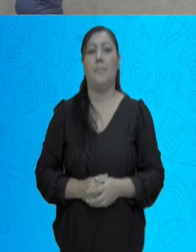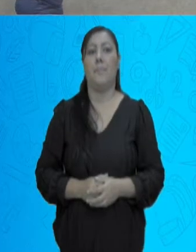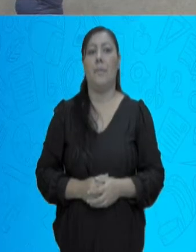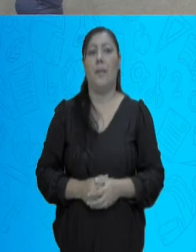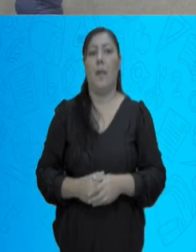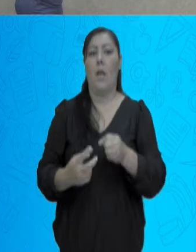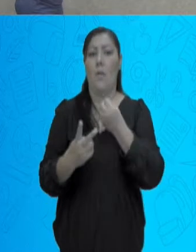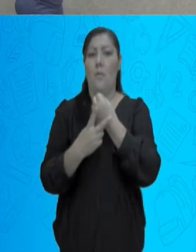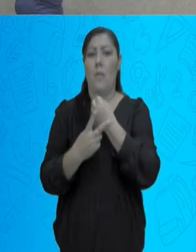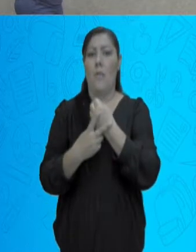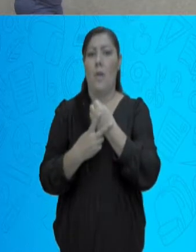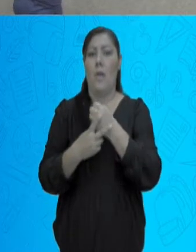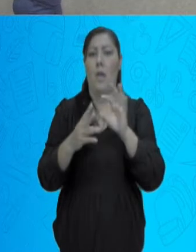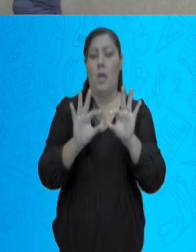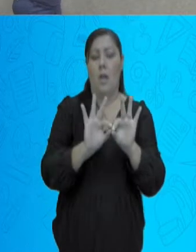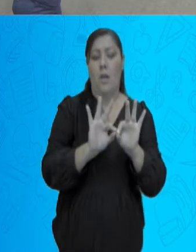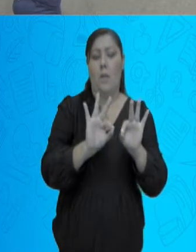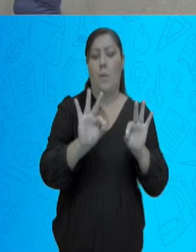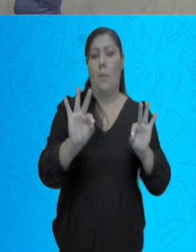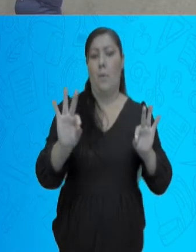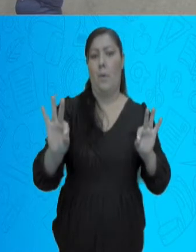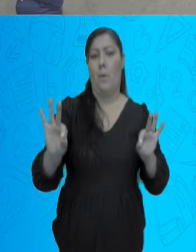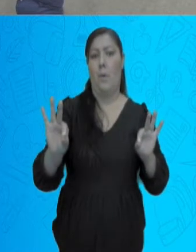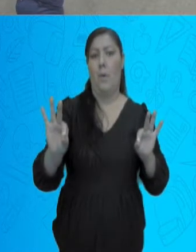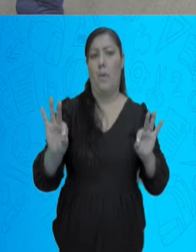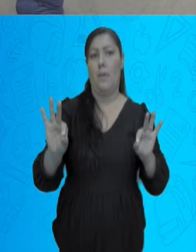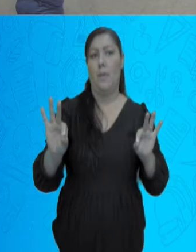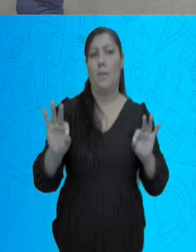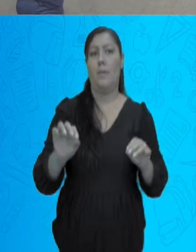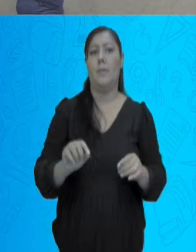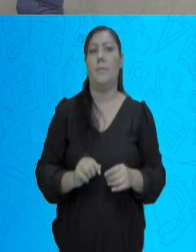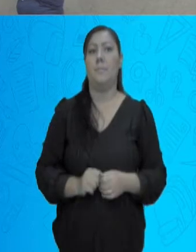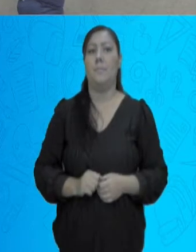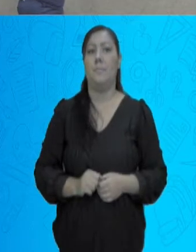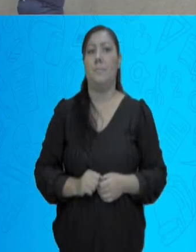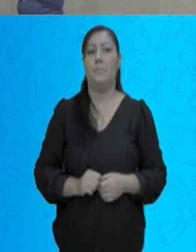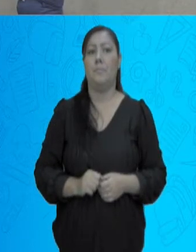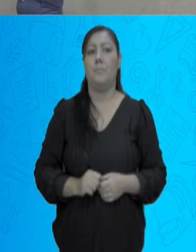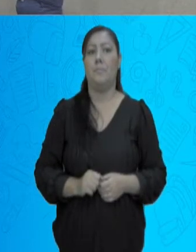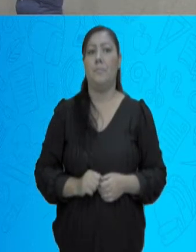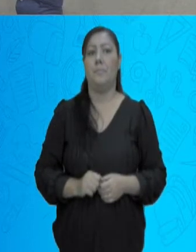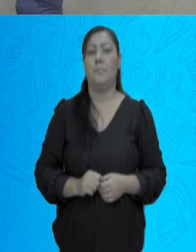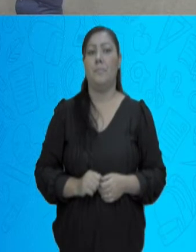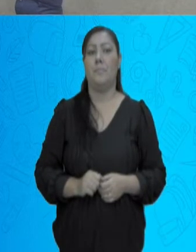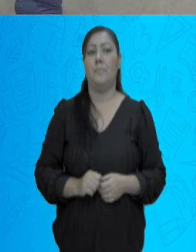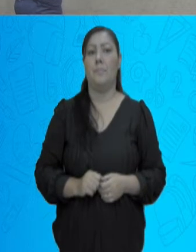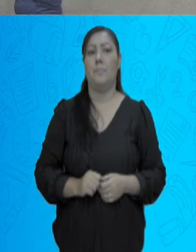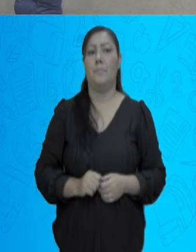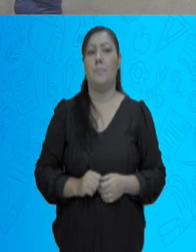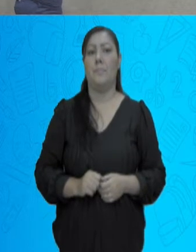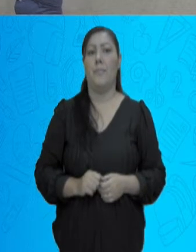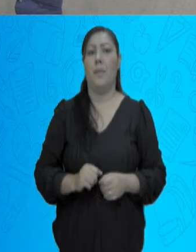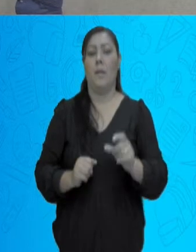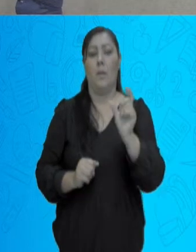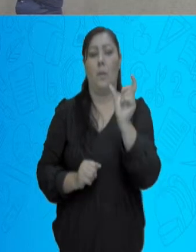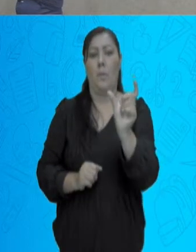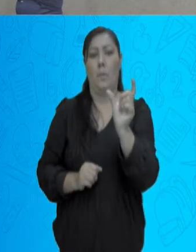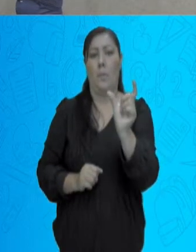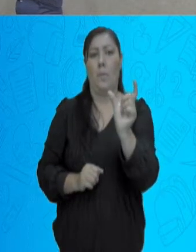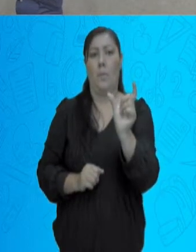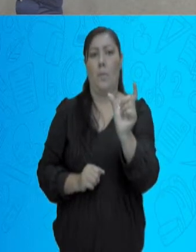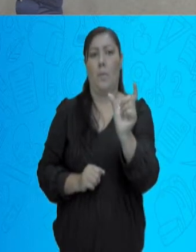Verbo medir, observem, medir. Ó, medir, eu tenho a